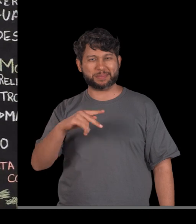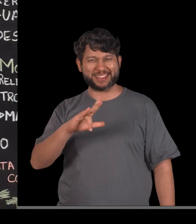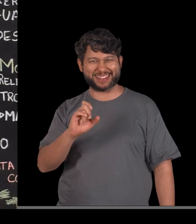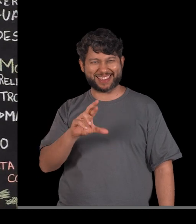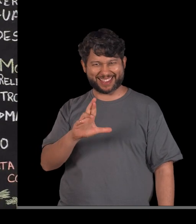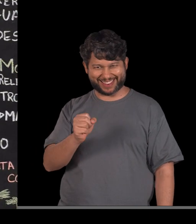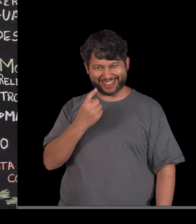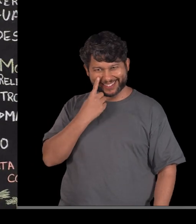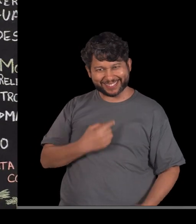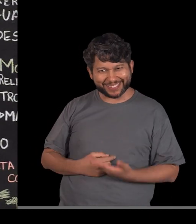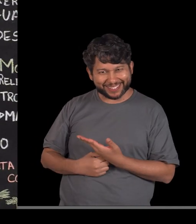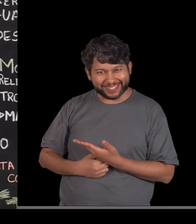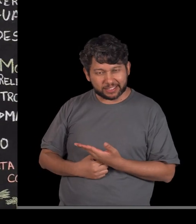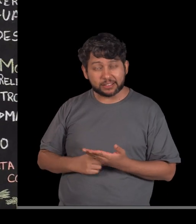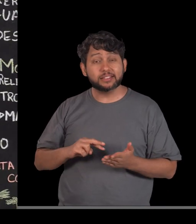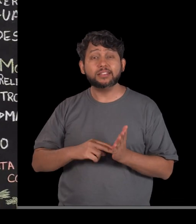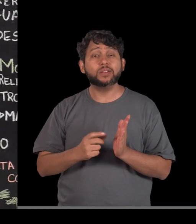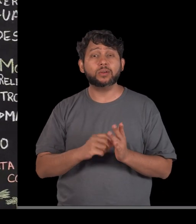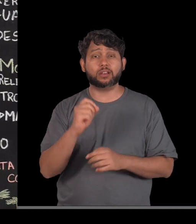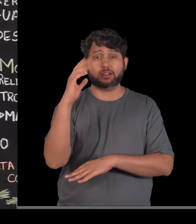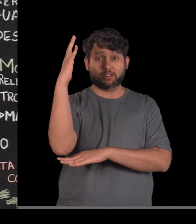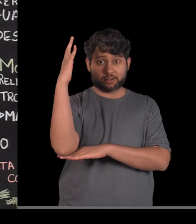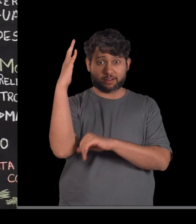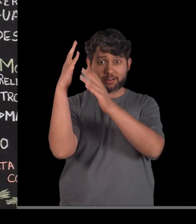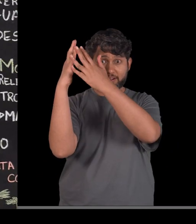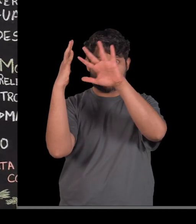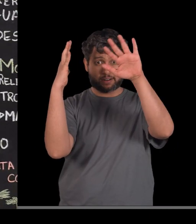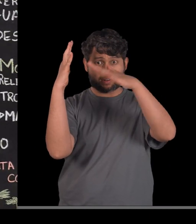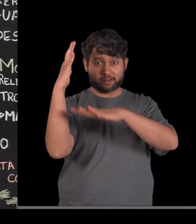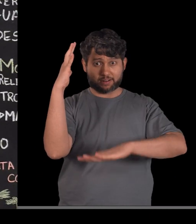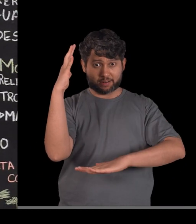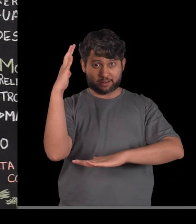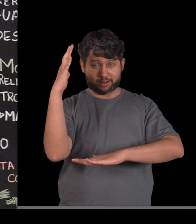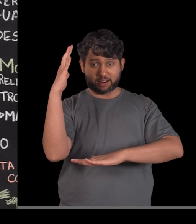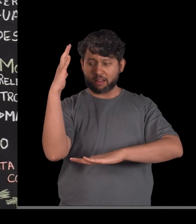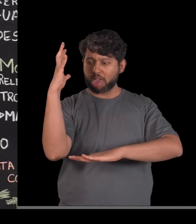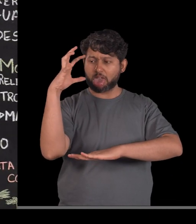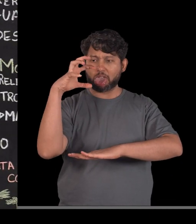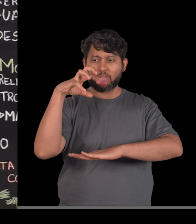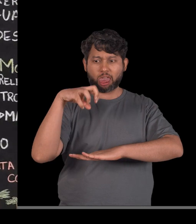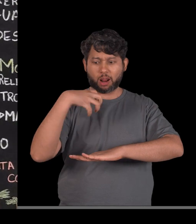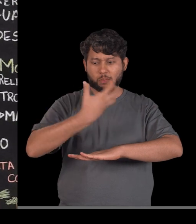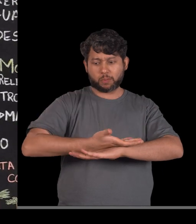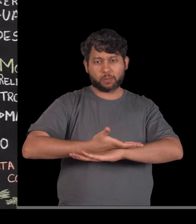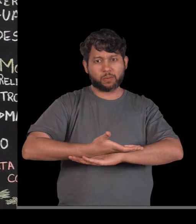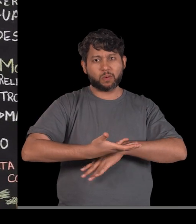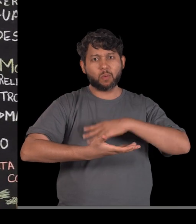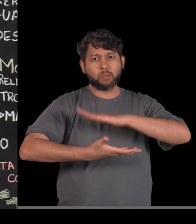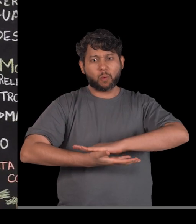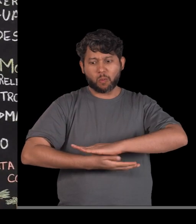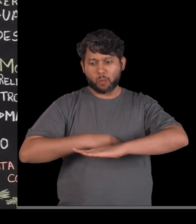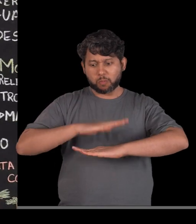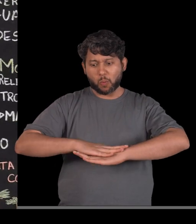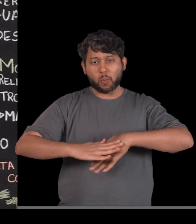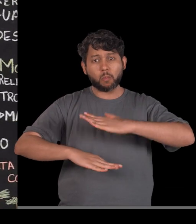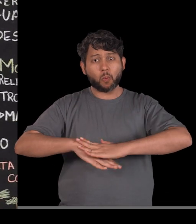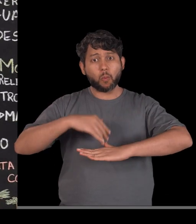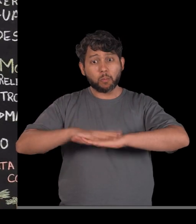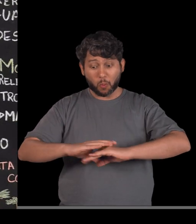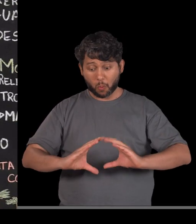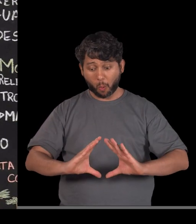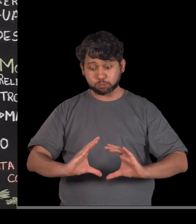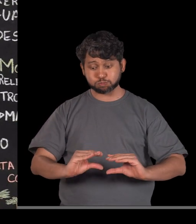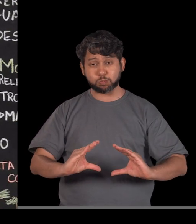a serrapilheira? Serrapilheira é aquela matéria orgânica que vai acumulando sobre o solo da região, que é gerada pela própria